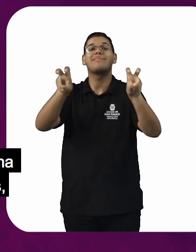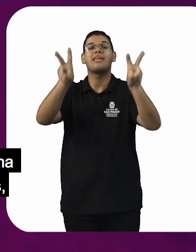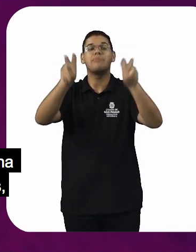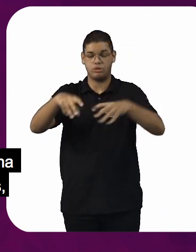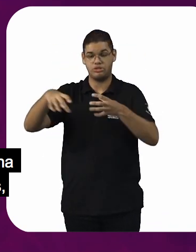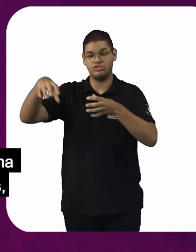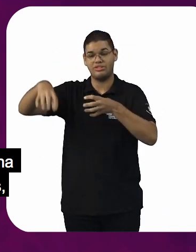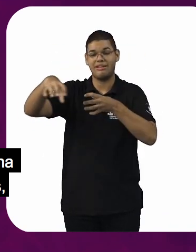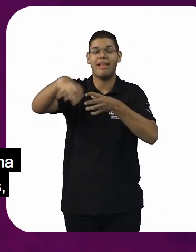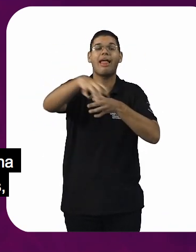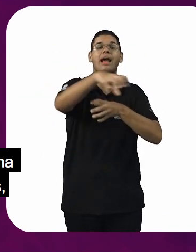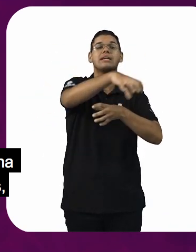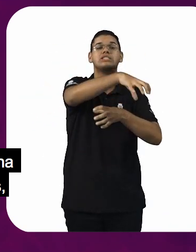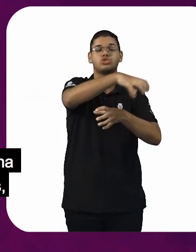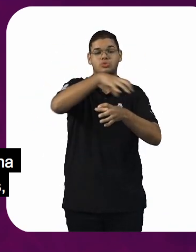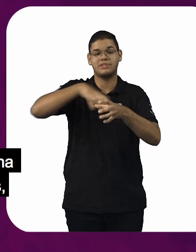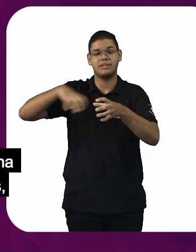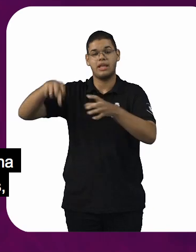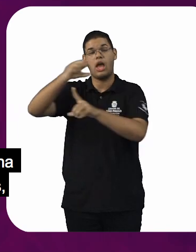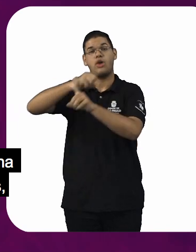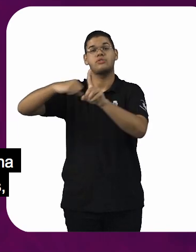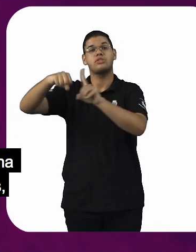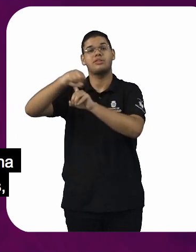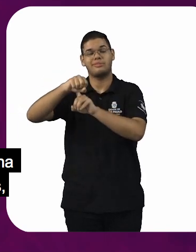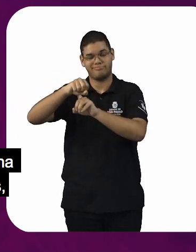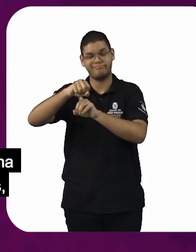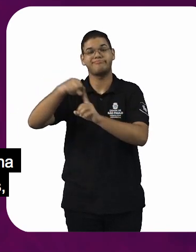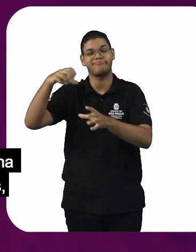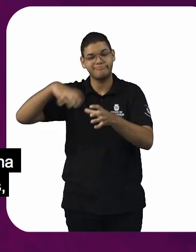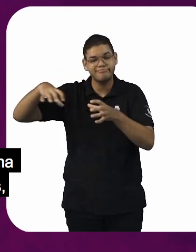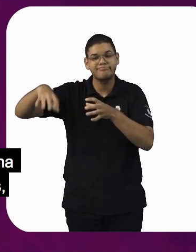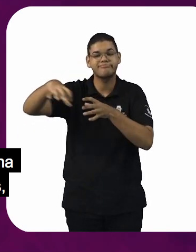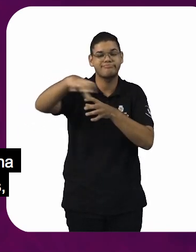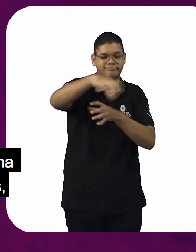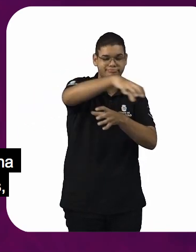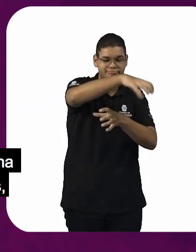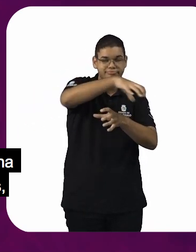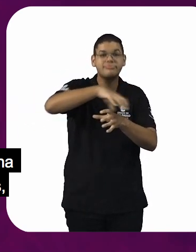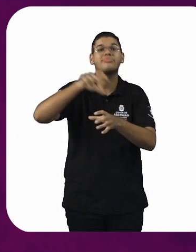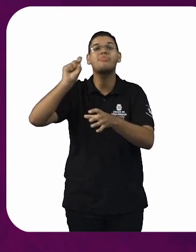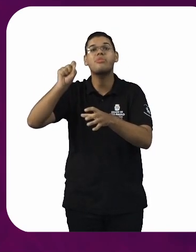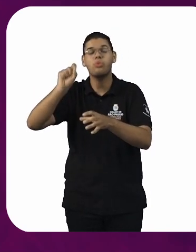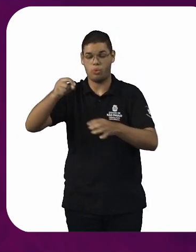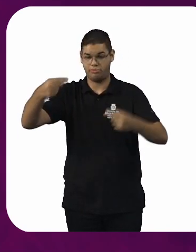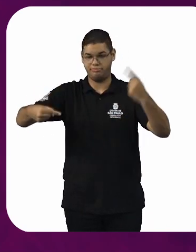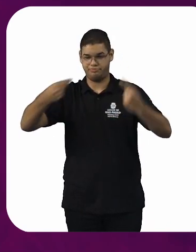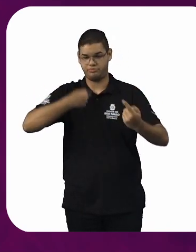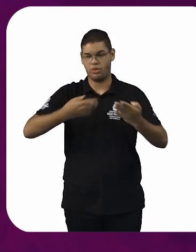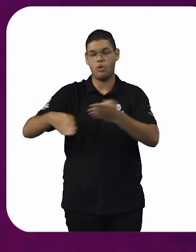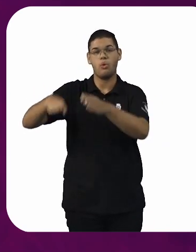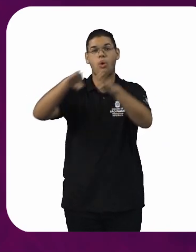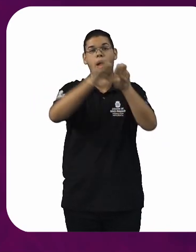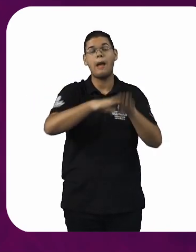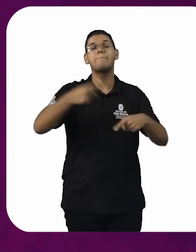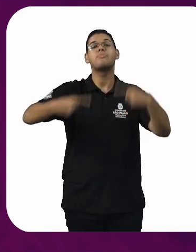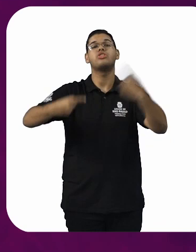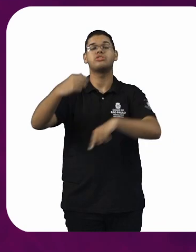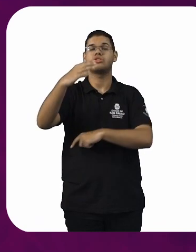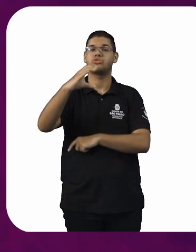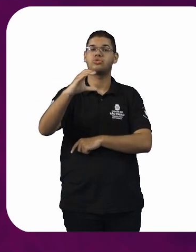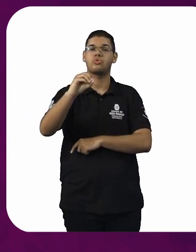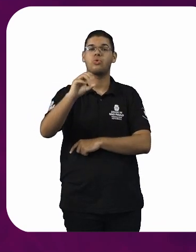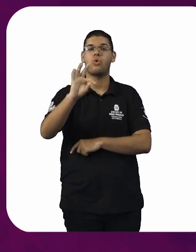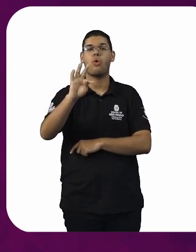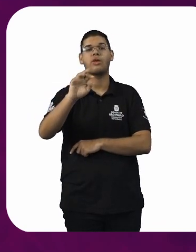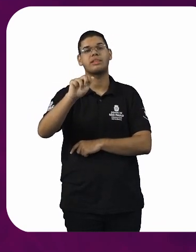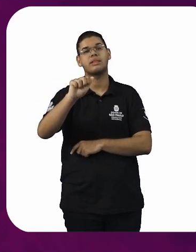que é, na verdade, um marcador feito para discriminar, é manter a política de cotas, independente de que nós estejamos